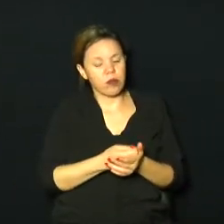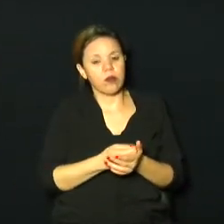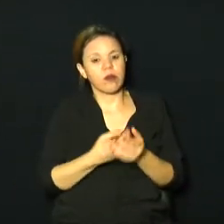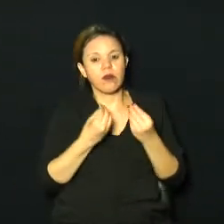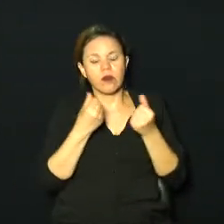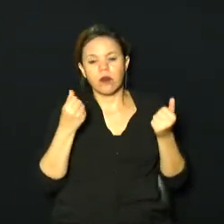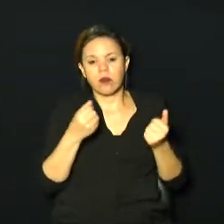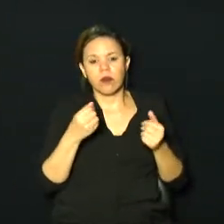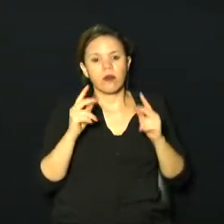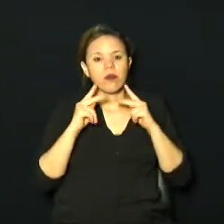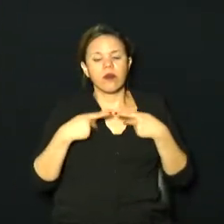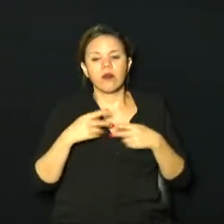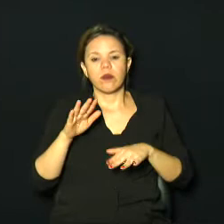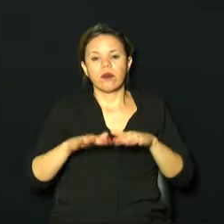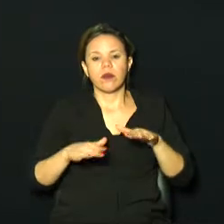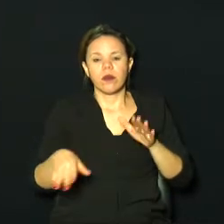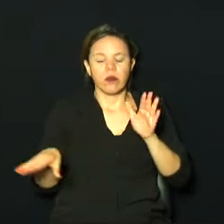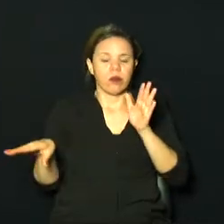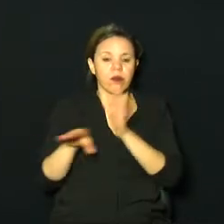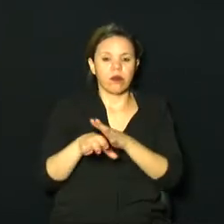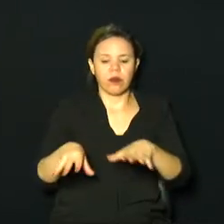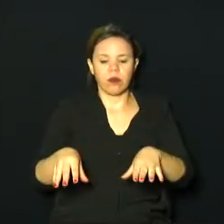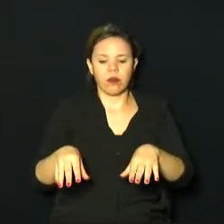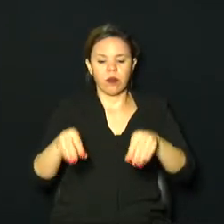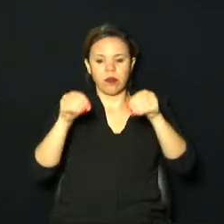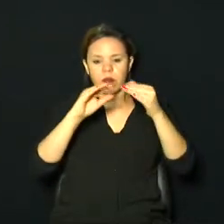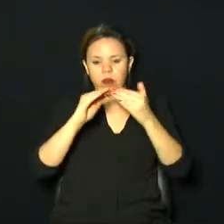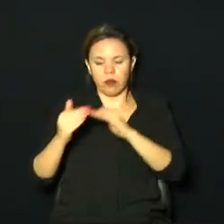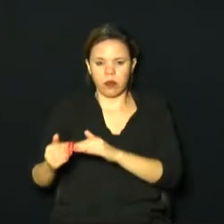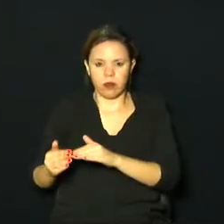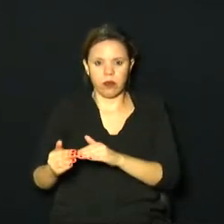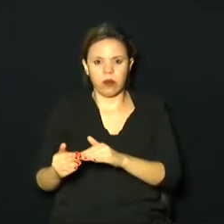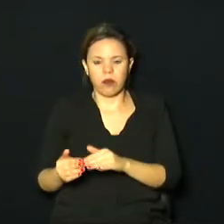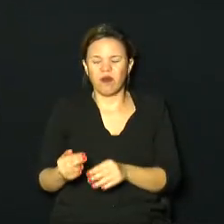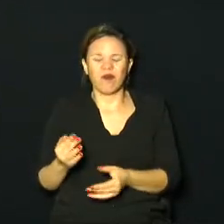contraditoriamente, é quando chega uma reintegração de posse. Não faz sentido.